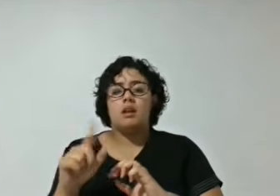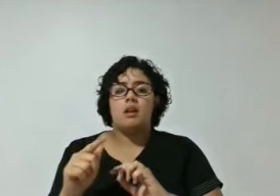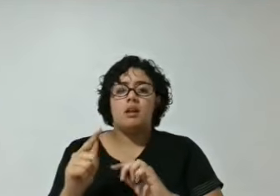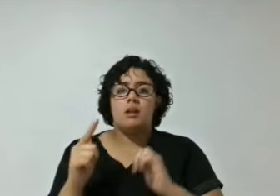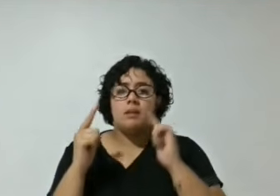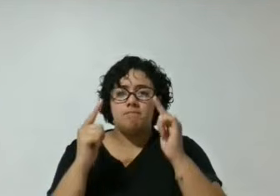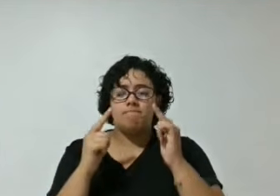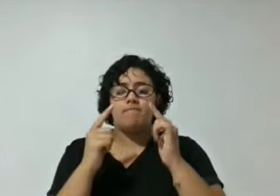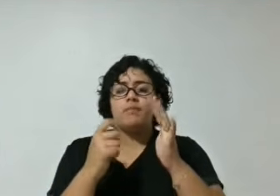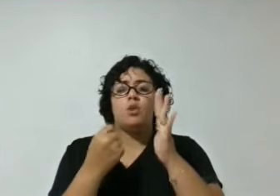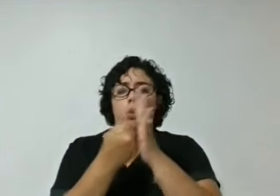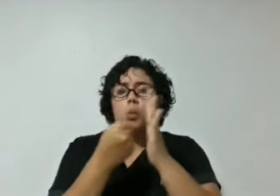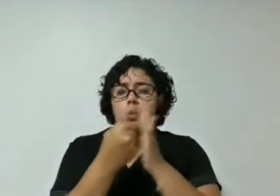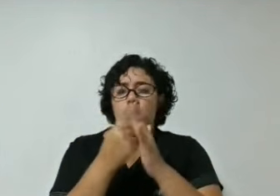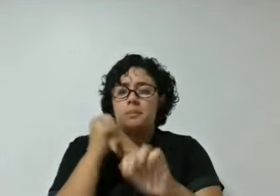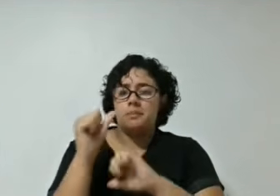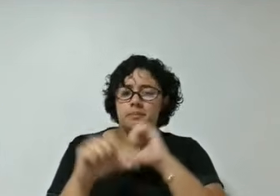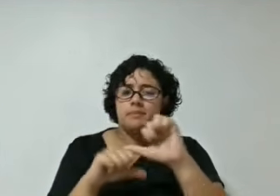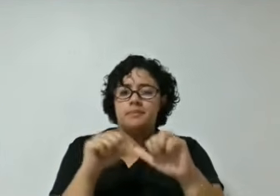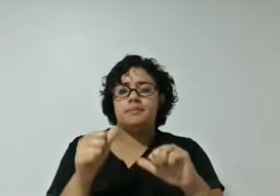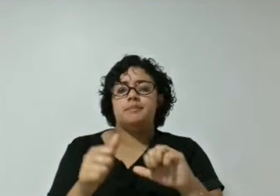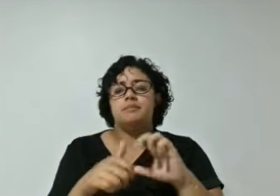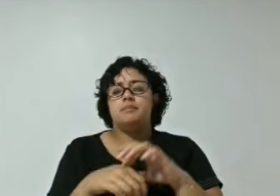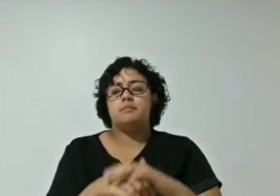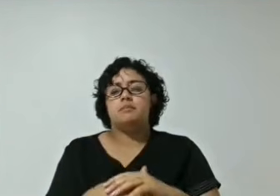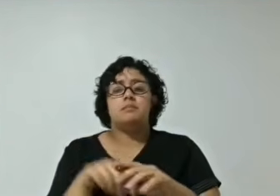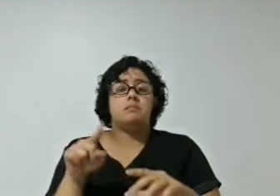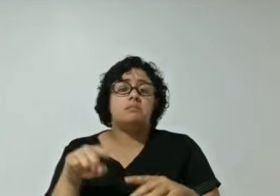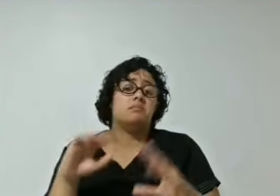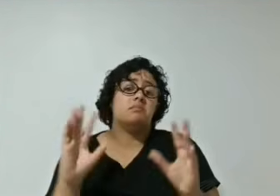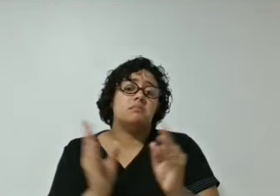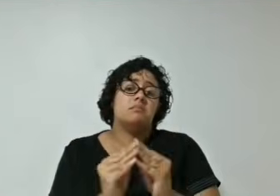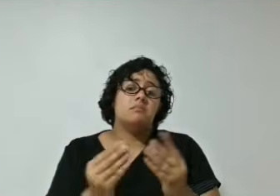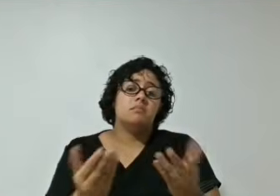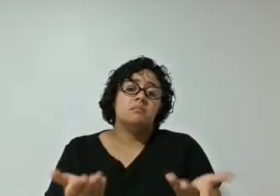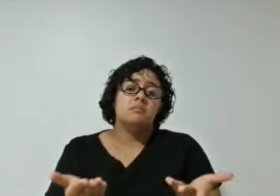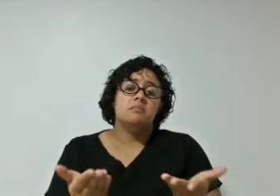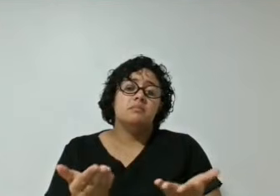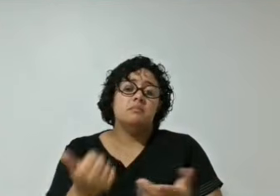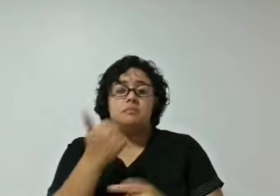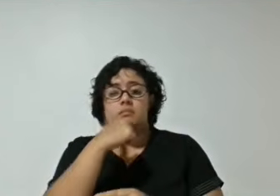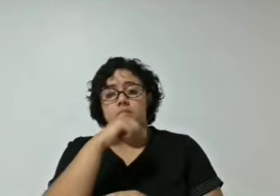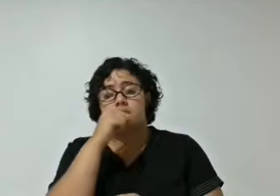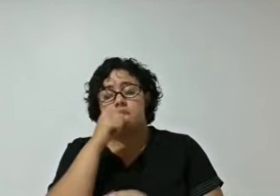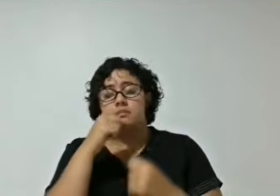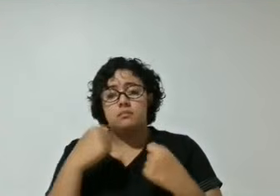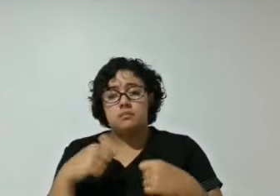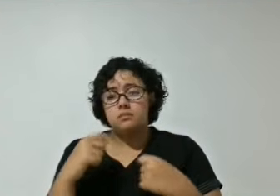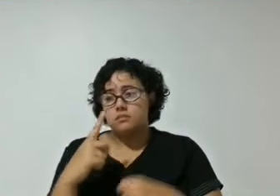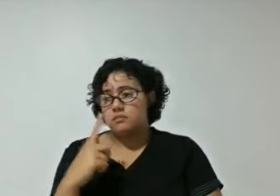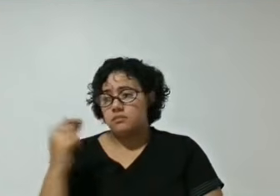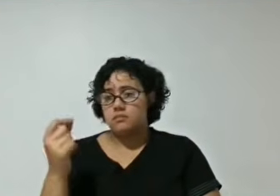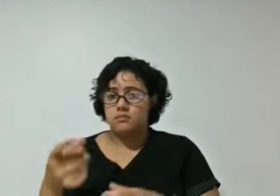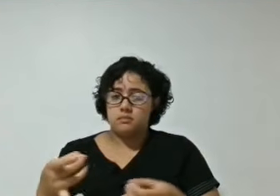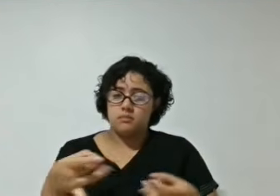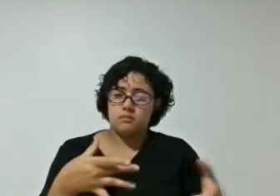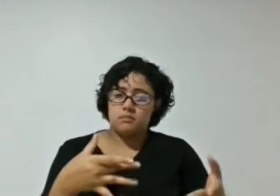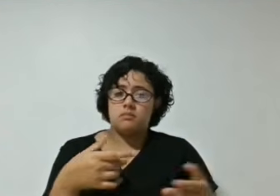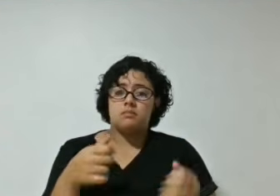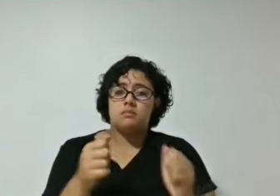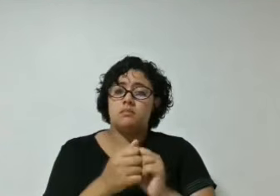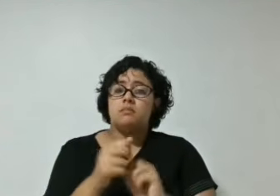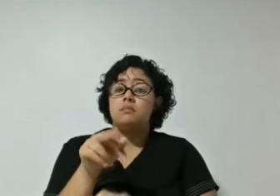luta para mudar isso. E era isso mesmo, as mães que precisavam sair deixavam os meninos com os irmãos. Aí